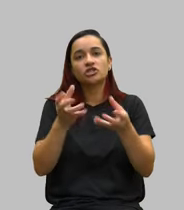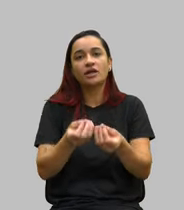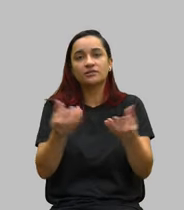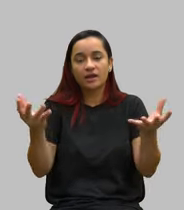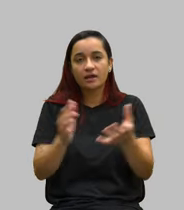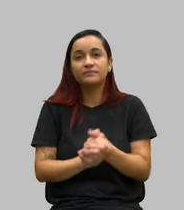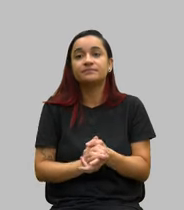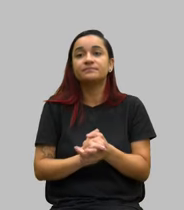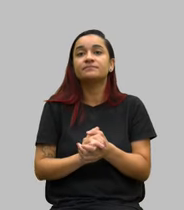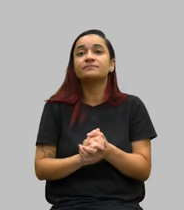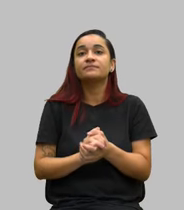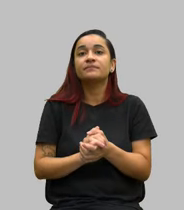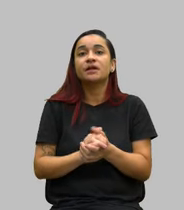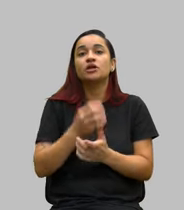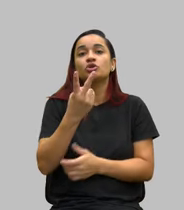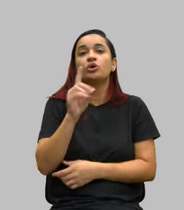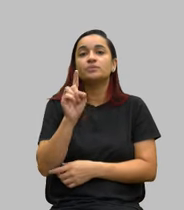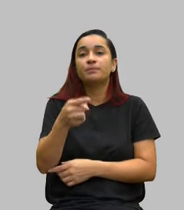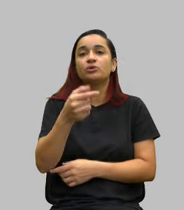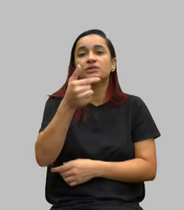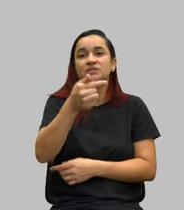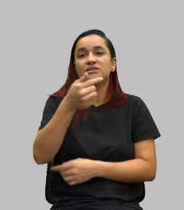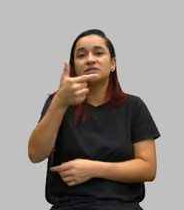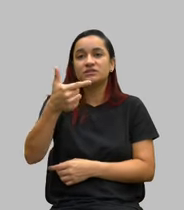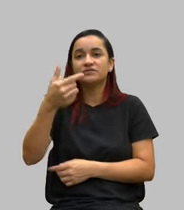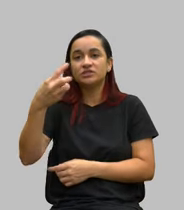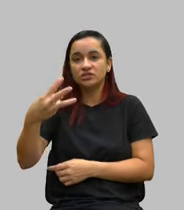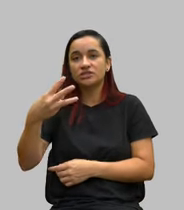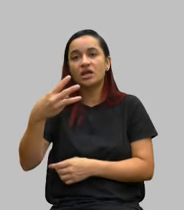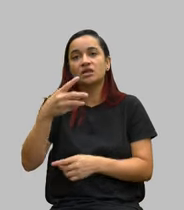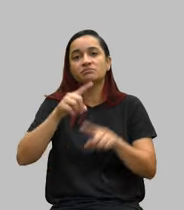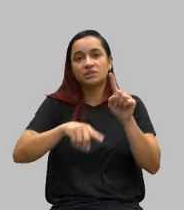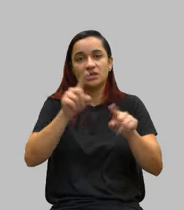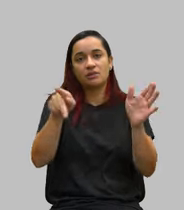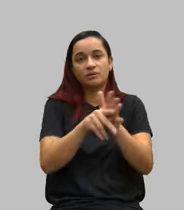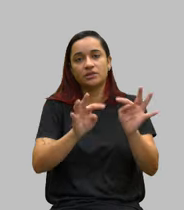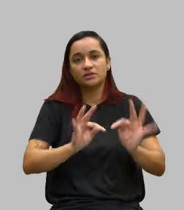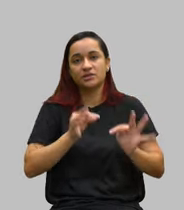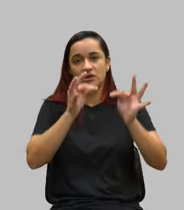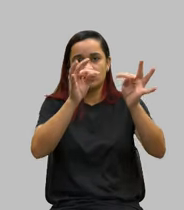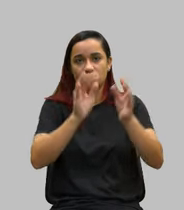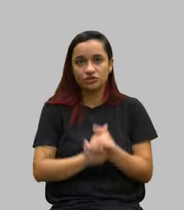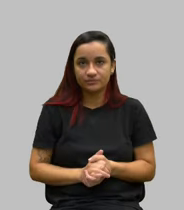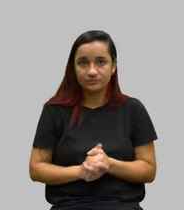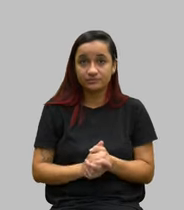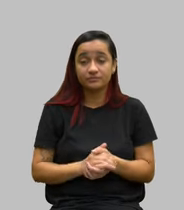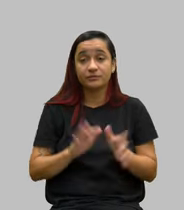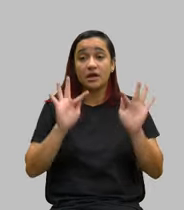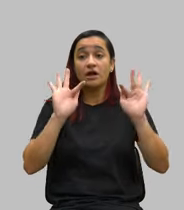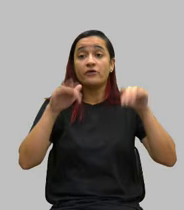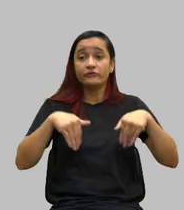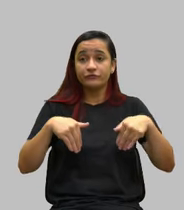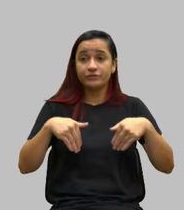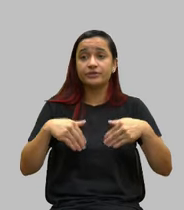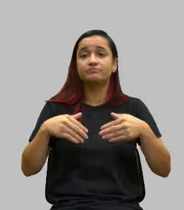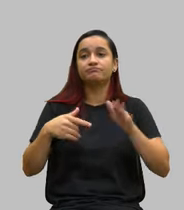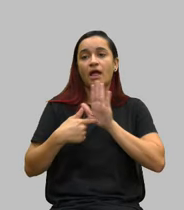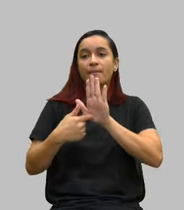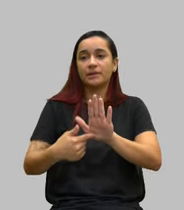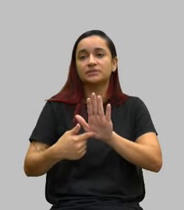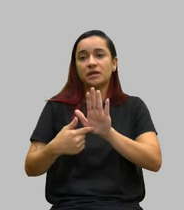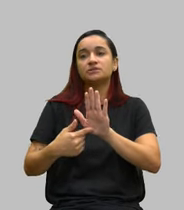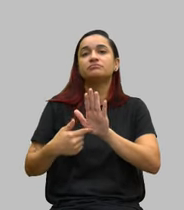e 2723 itens aí de tecnologias encerrando a apresentação foram